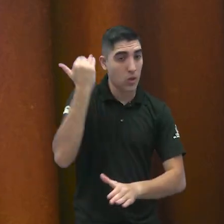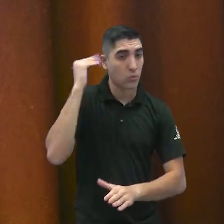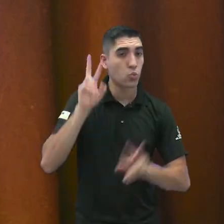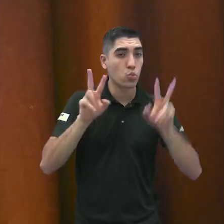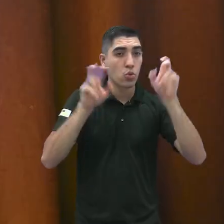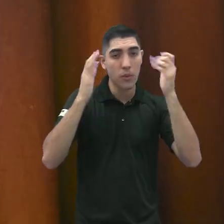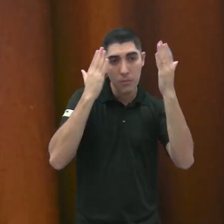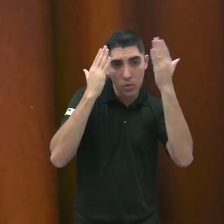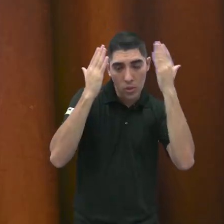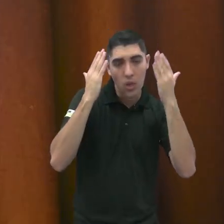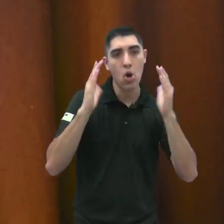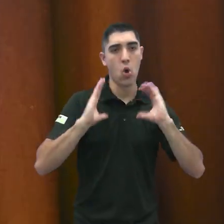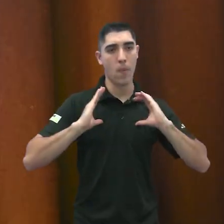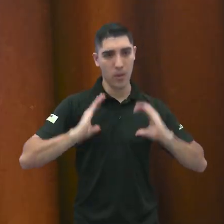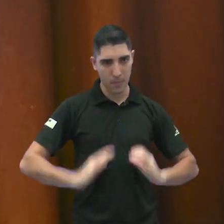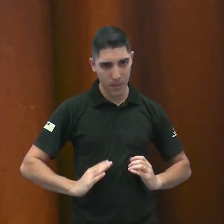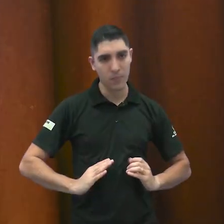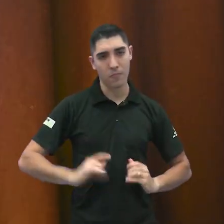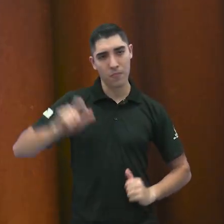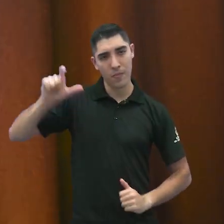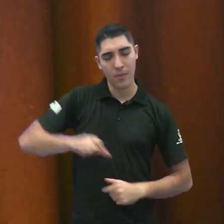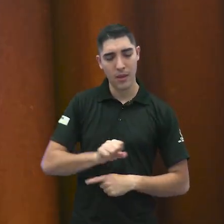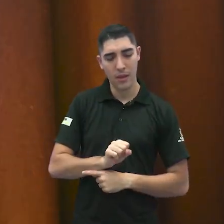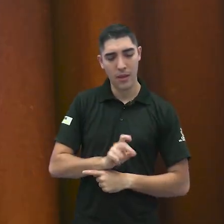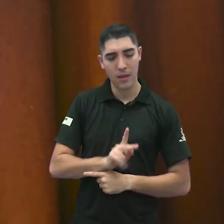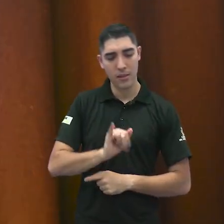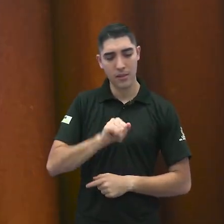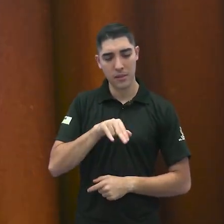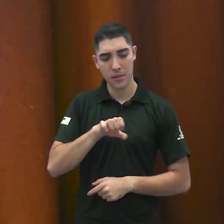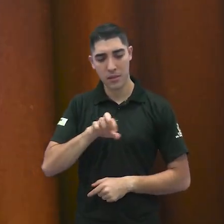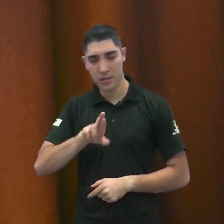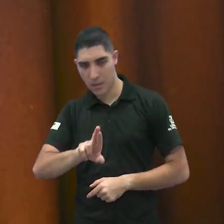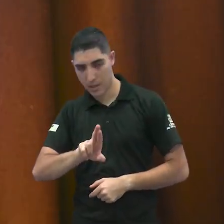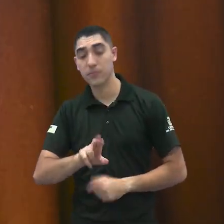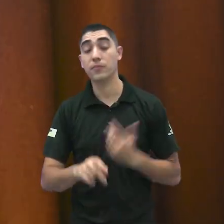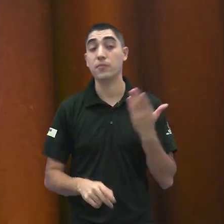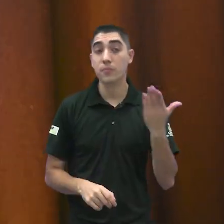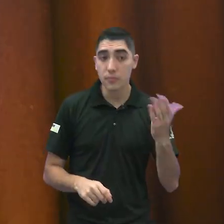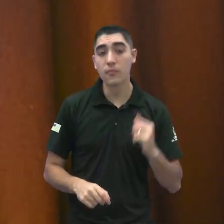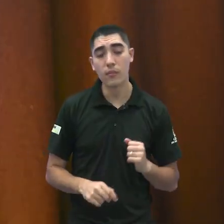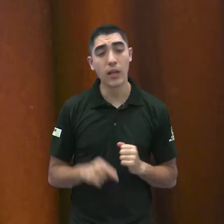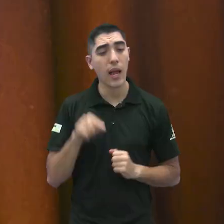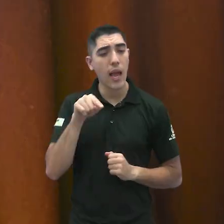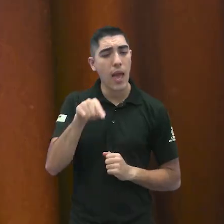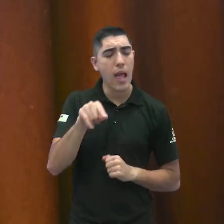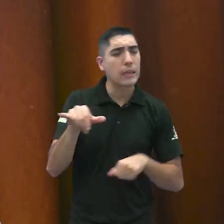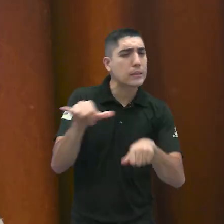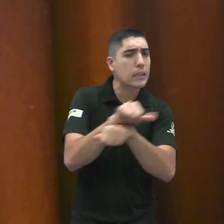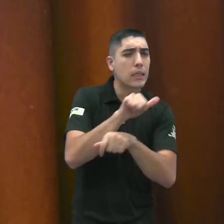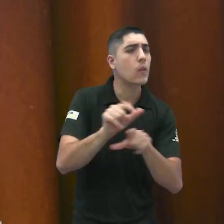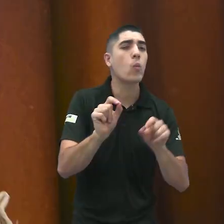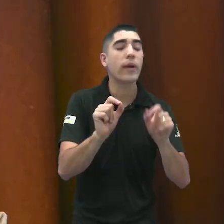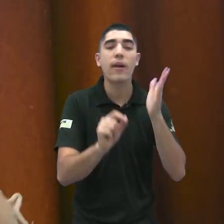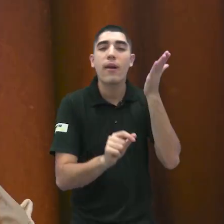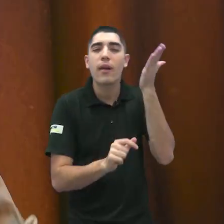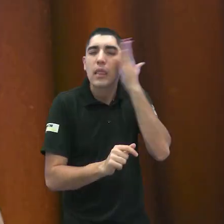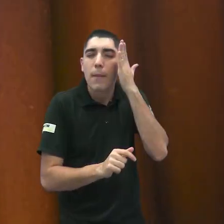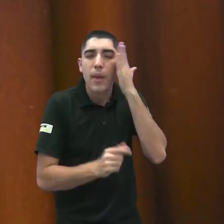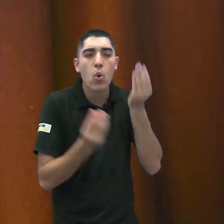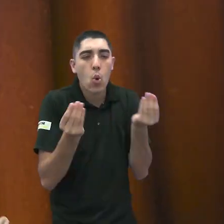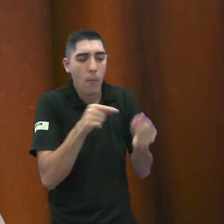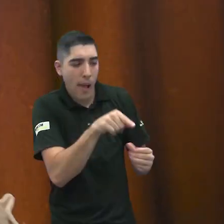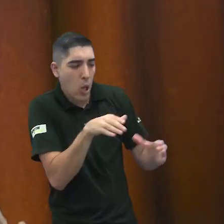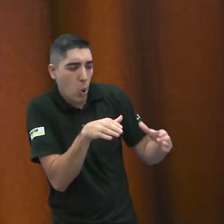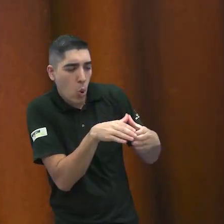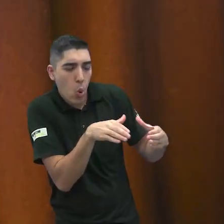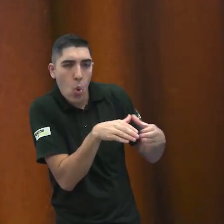psicologia comportamental, Skinner, e ele vem com essa proposta de estudar e entender grupos de